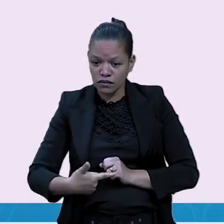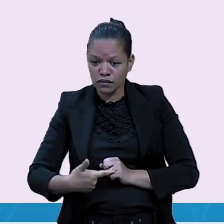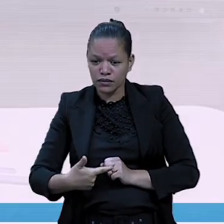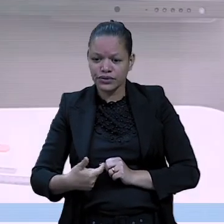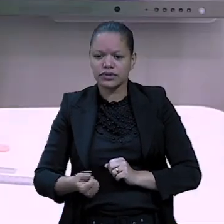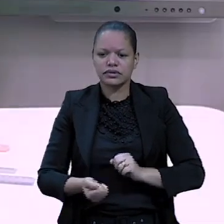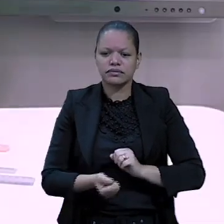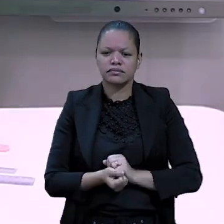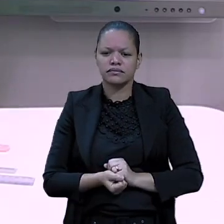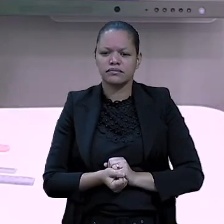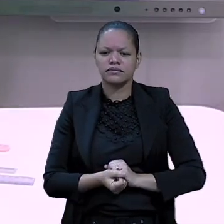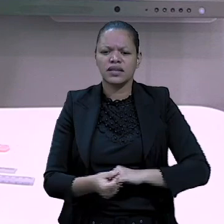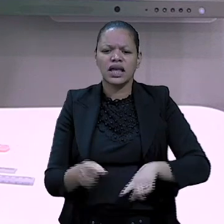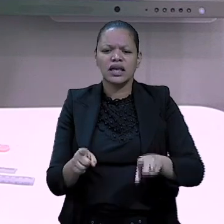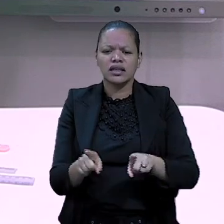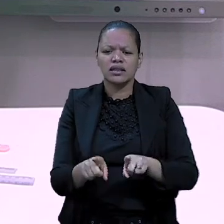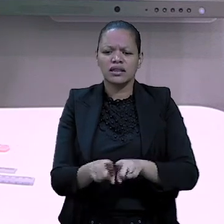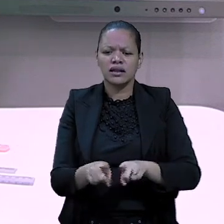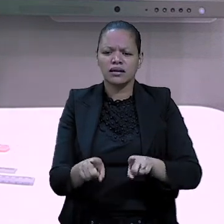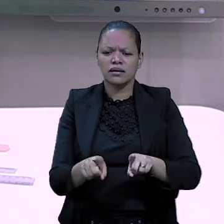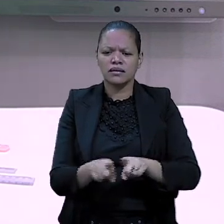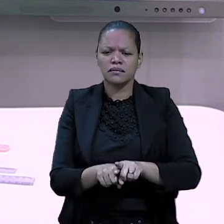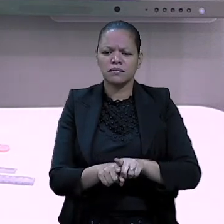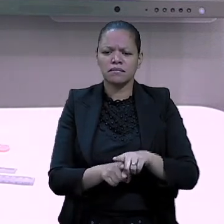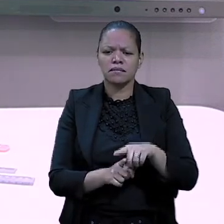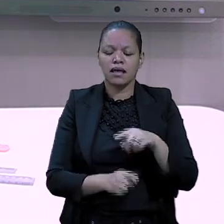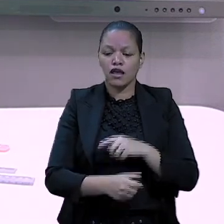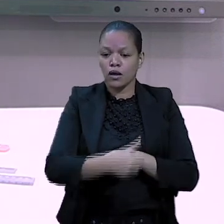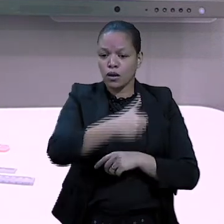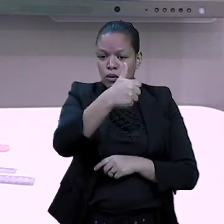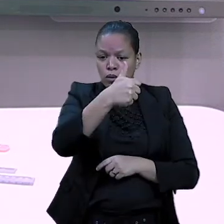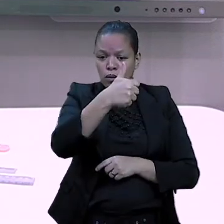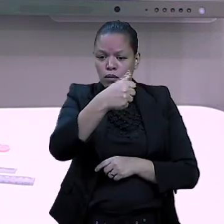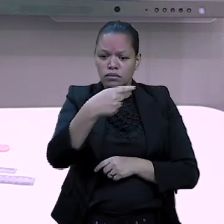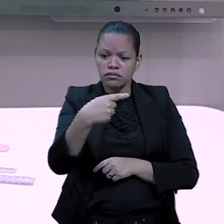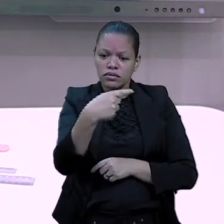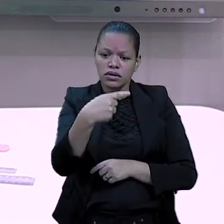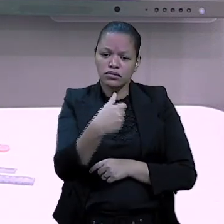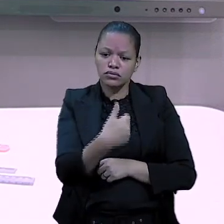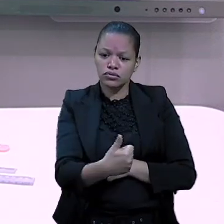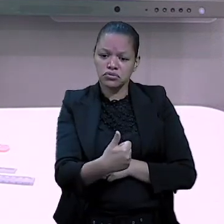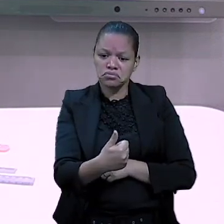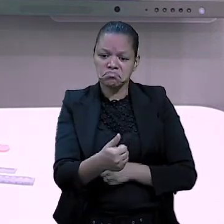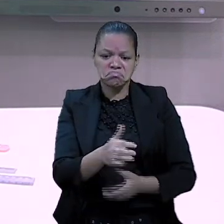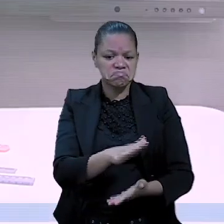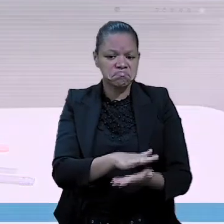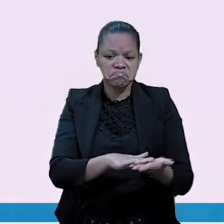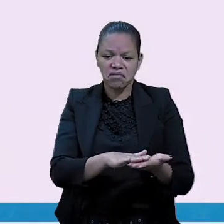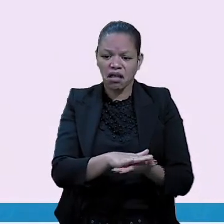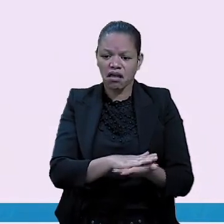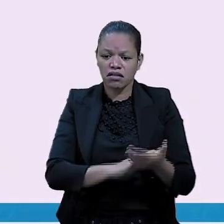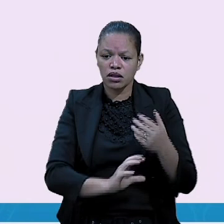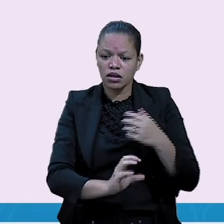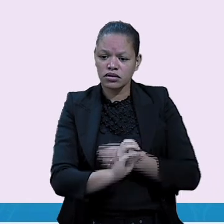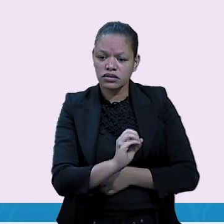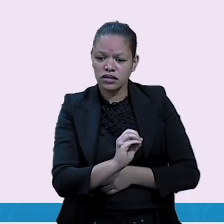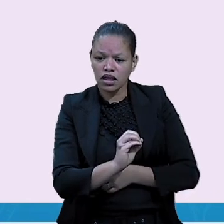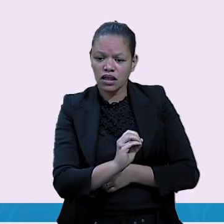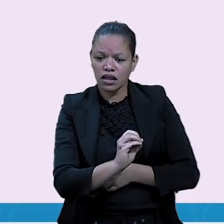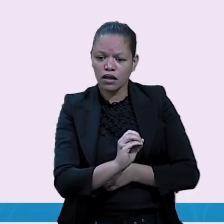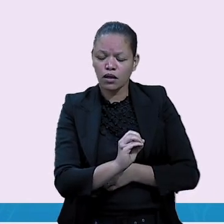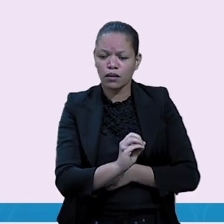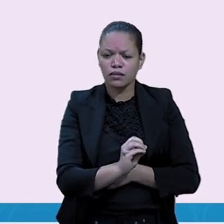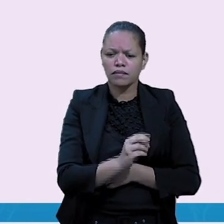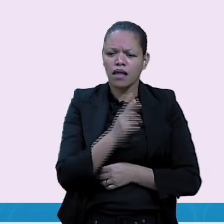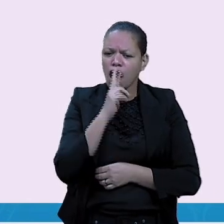2. E aqui por último, 1 menos 1, ficou nada, ficou 0, né?